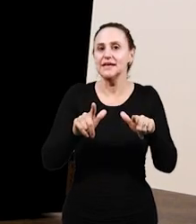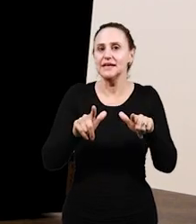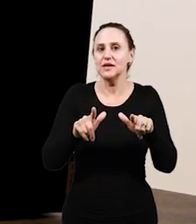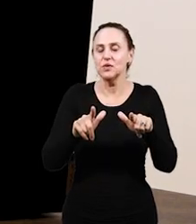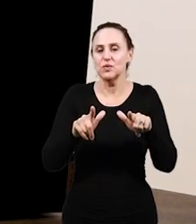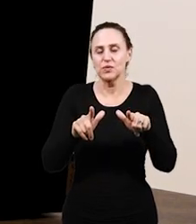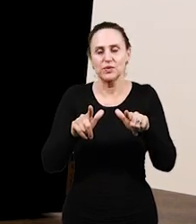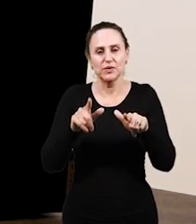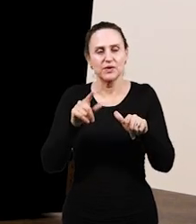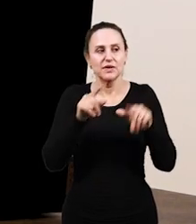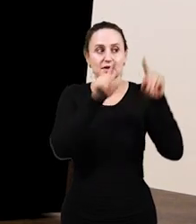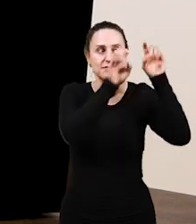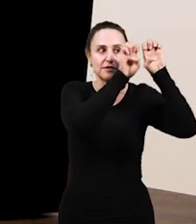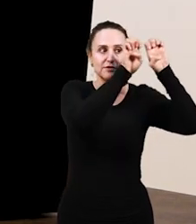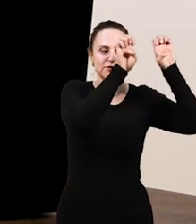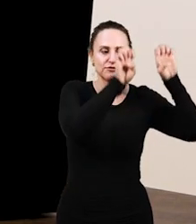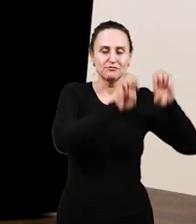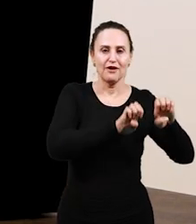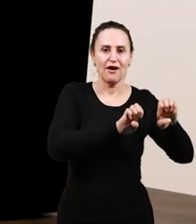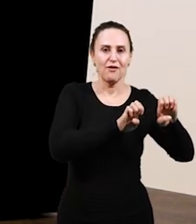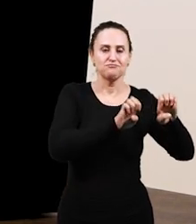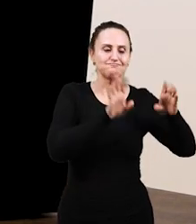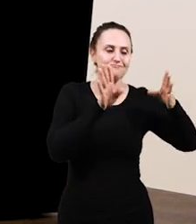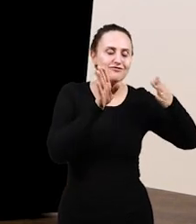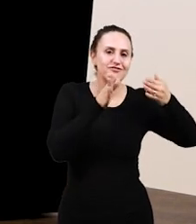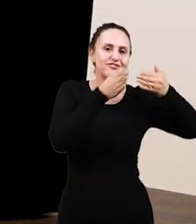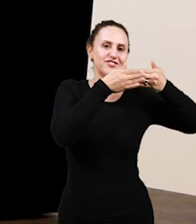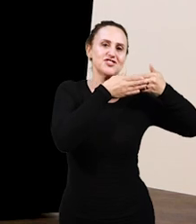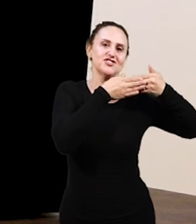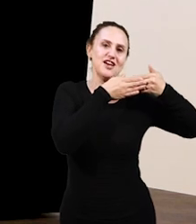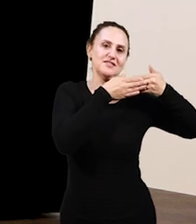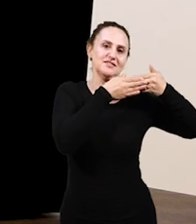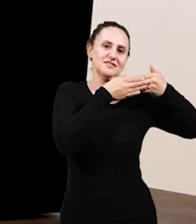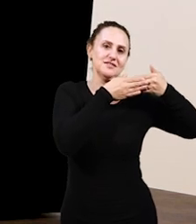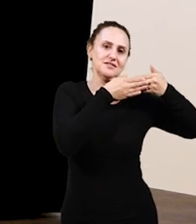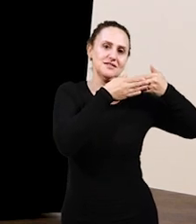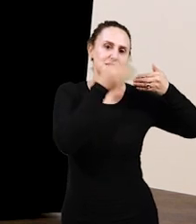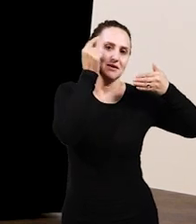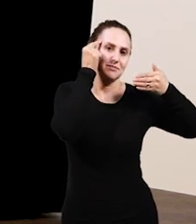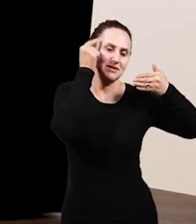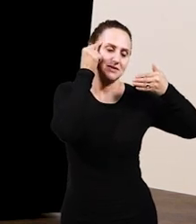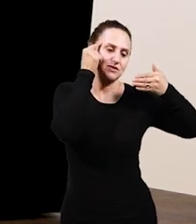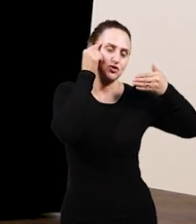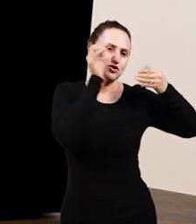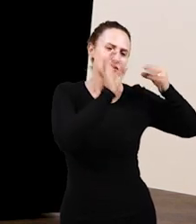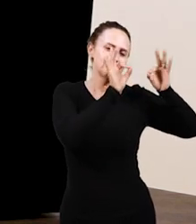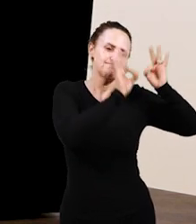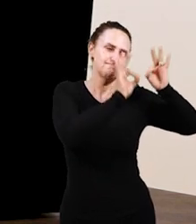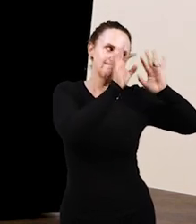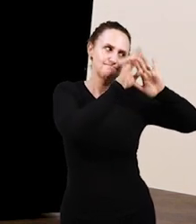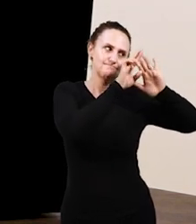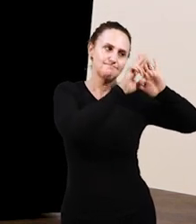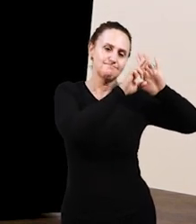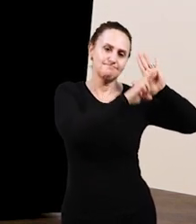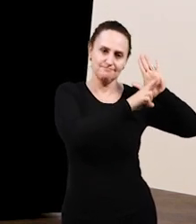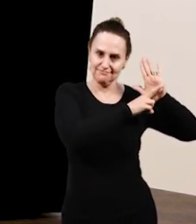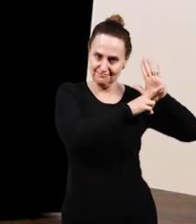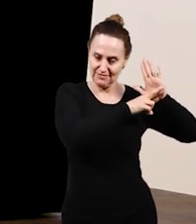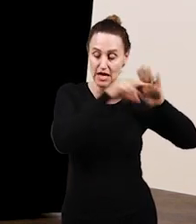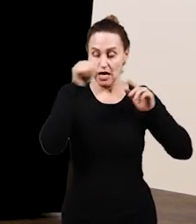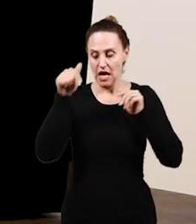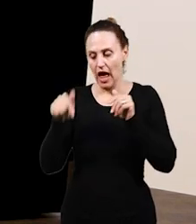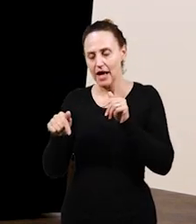um ponto de vista estrutural a gente tá pensando na língua Como um sistema fechado de signos Isto é pensando só na ordem interna do sistema